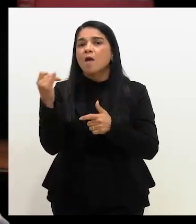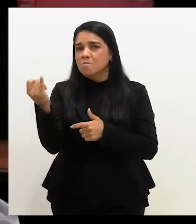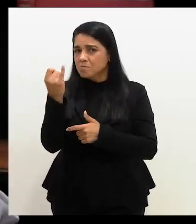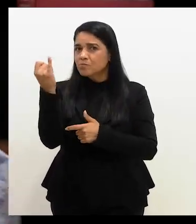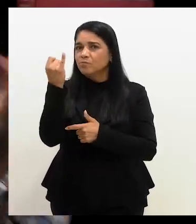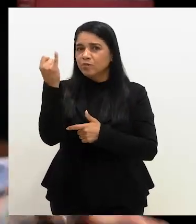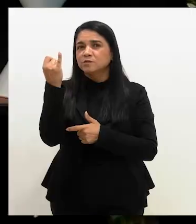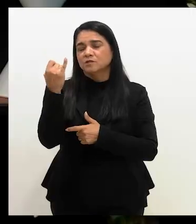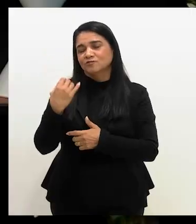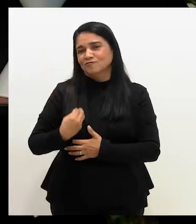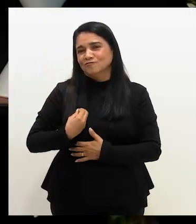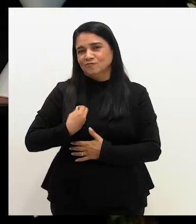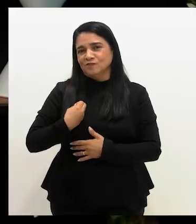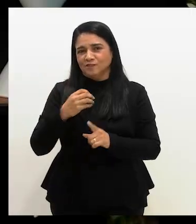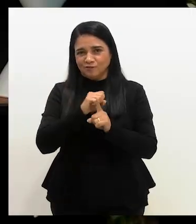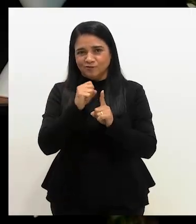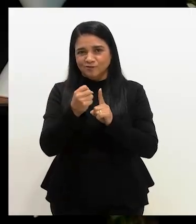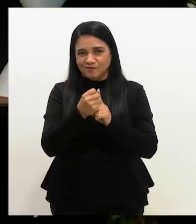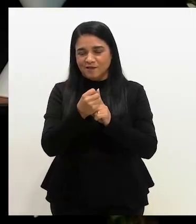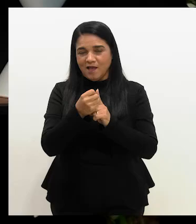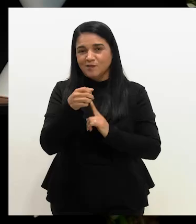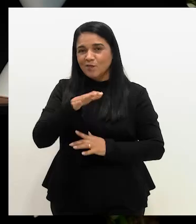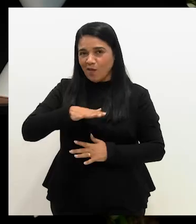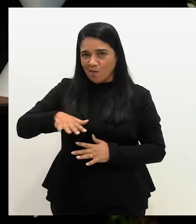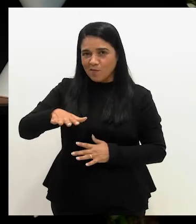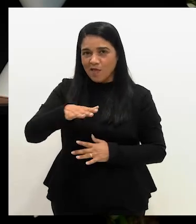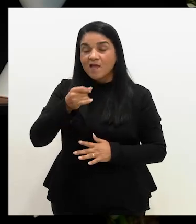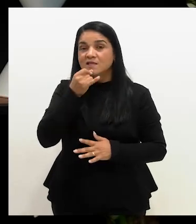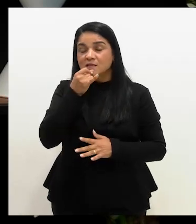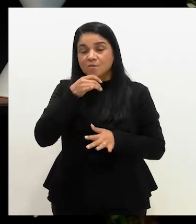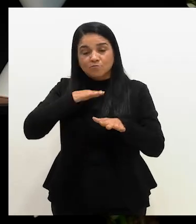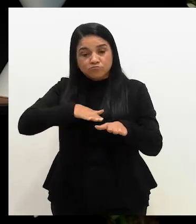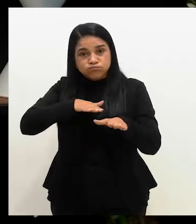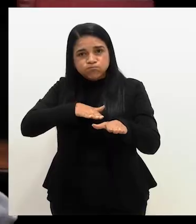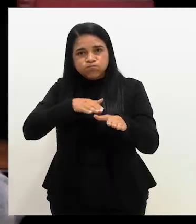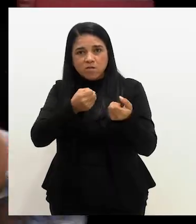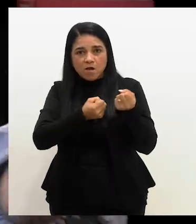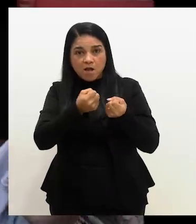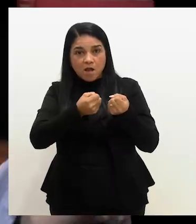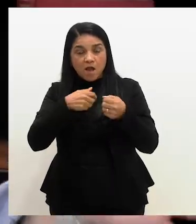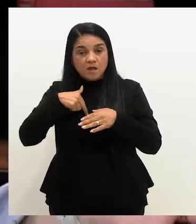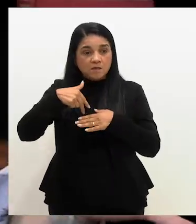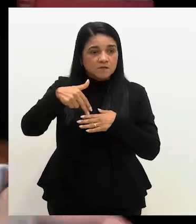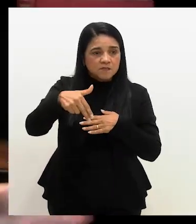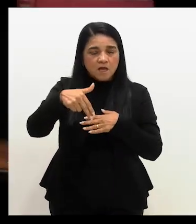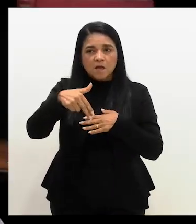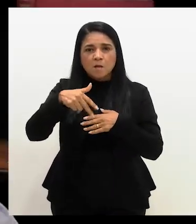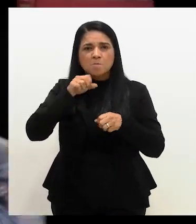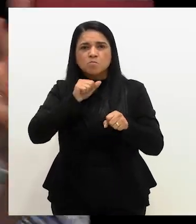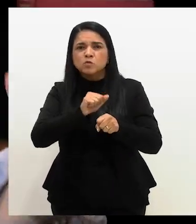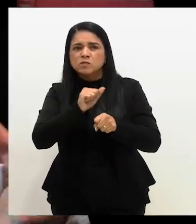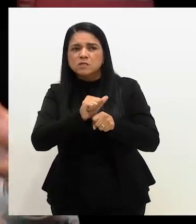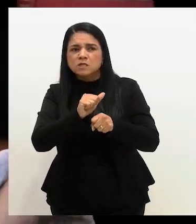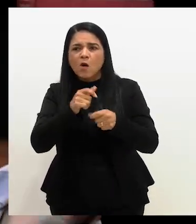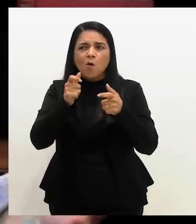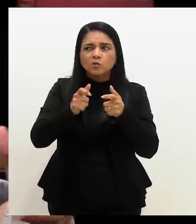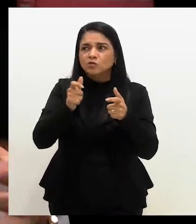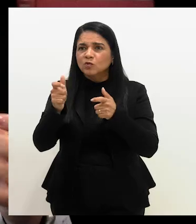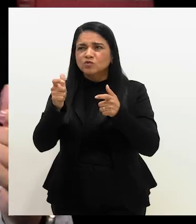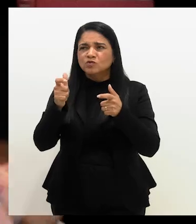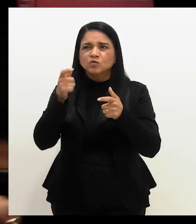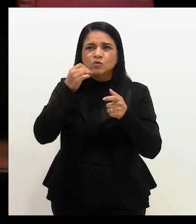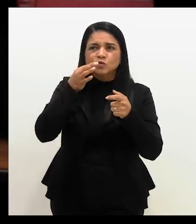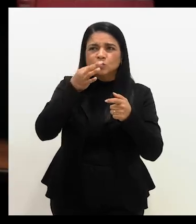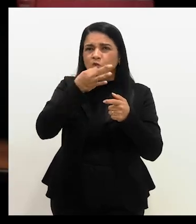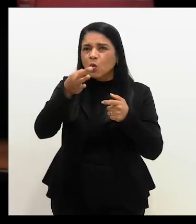importante para a gente poder viver em sociedade, num ambiente, imagina, né? No trânsito, eu vou atravessar a rua, eu não sei de onde está vindo aquela